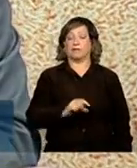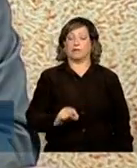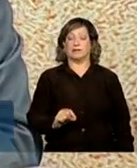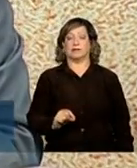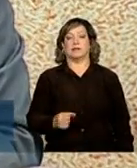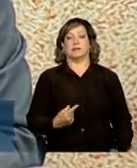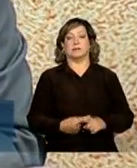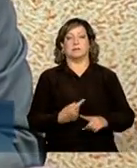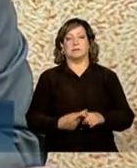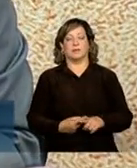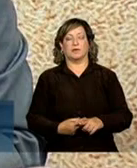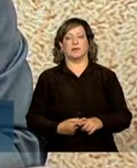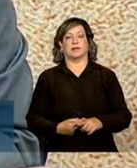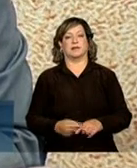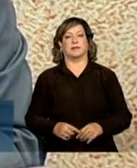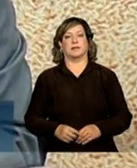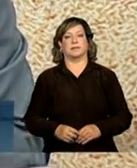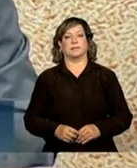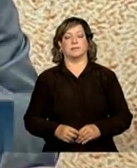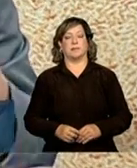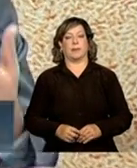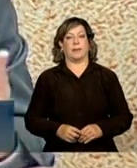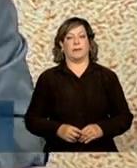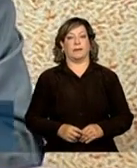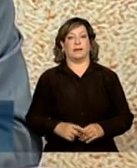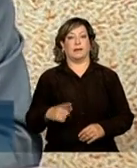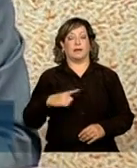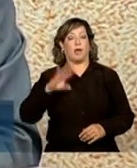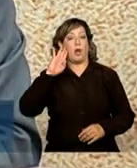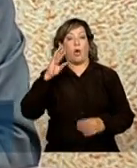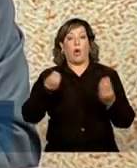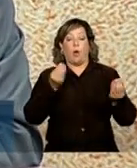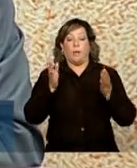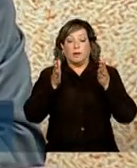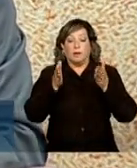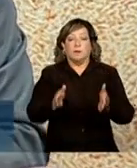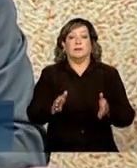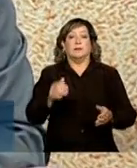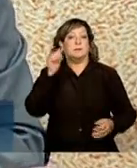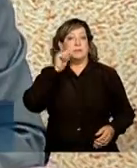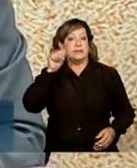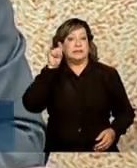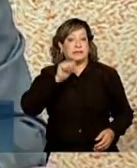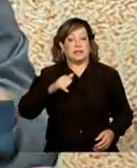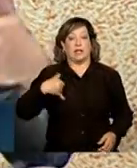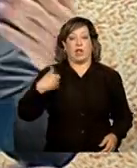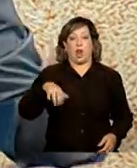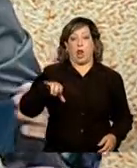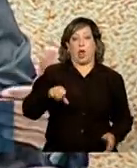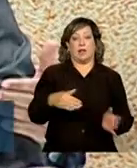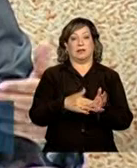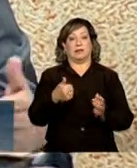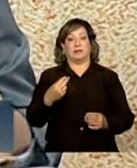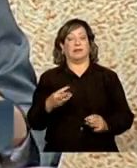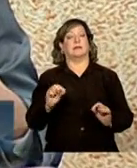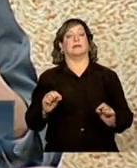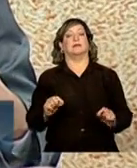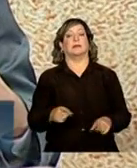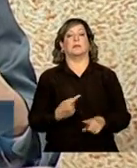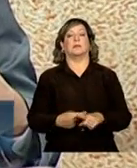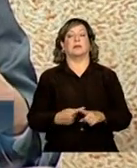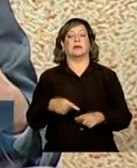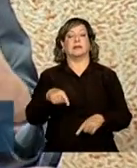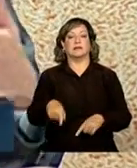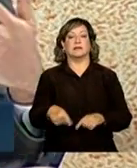lugar por pegar eh por seu ter como público alvo meninas pré-adolescentes e todos os estudos mostram